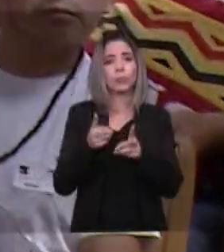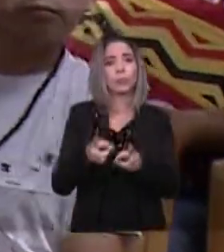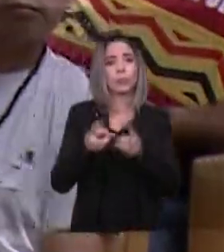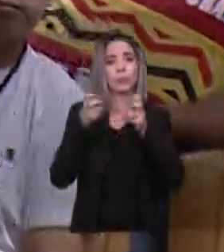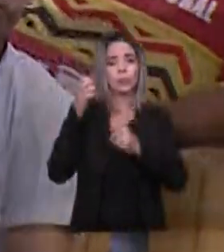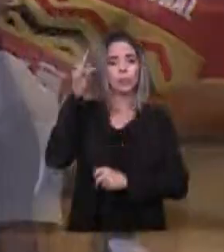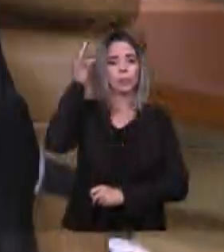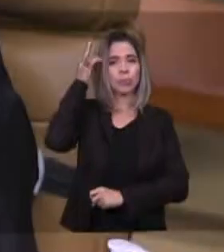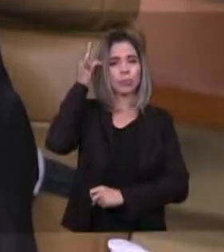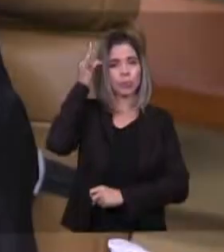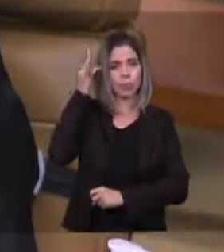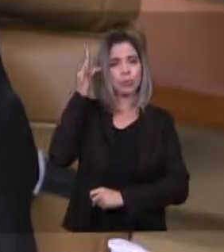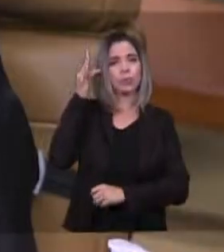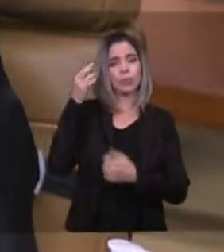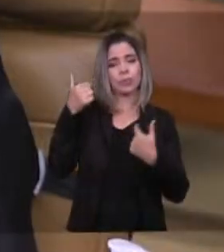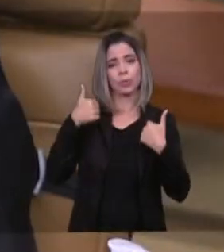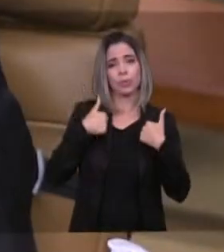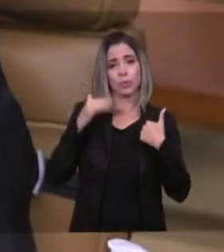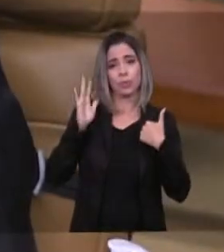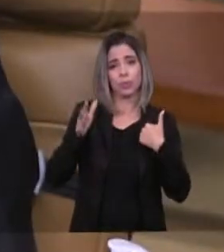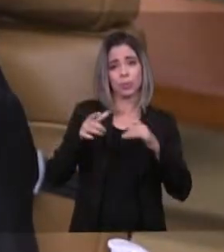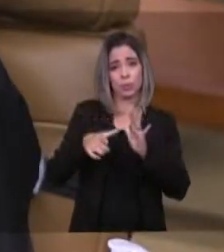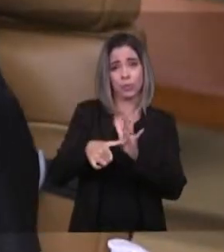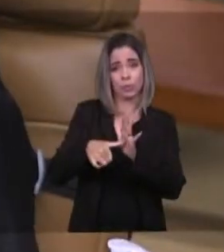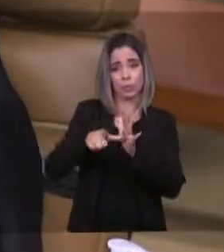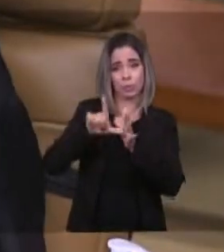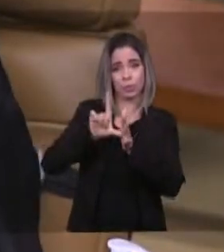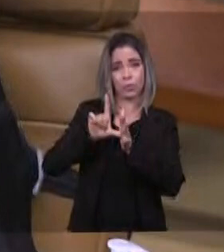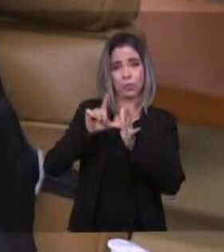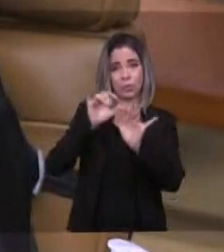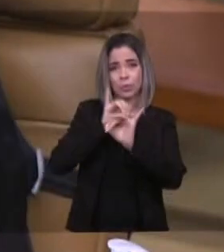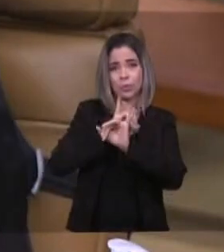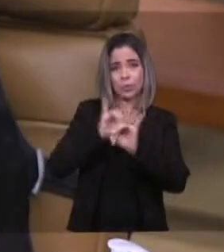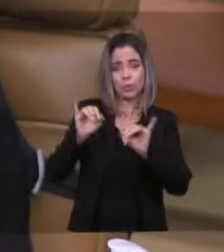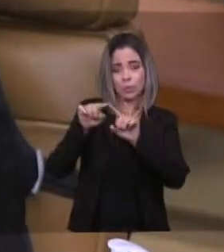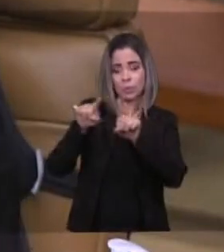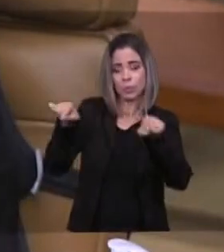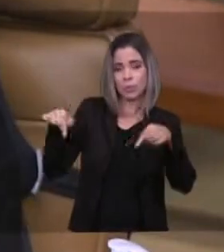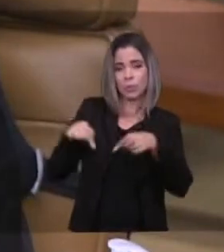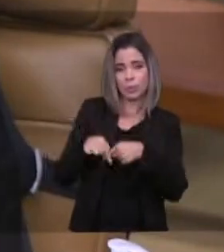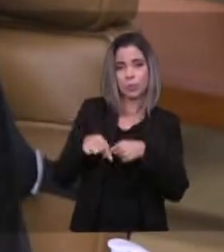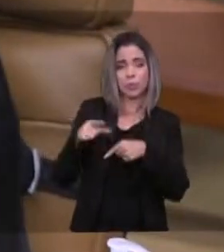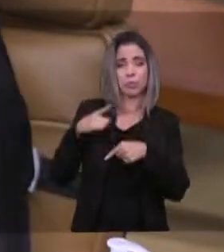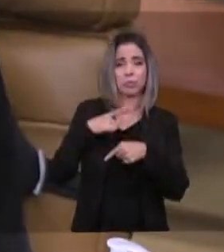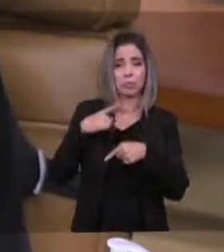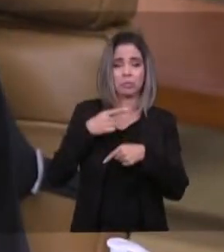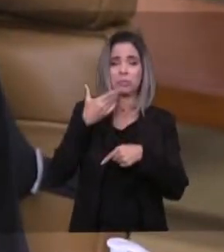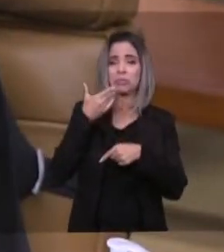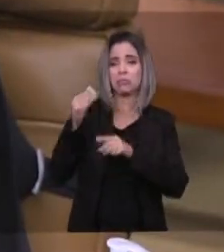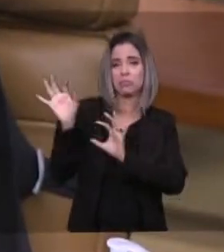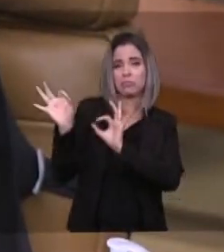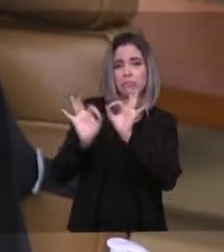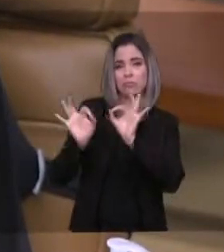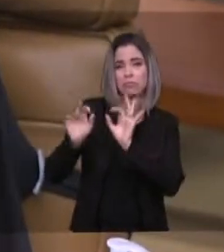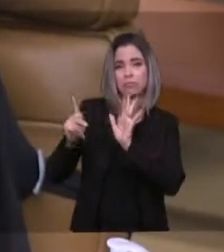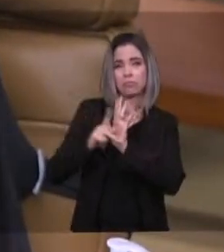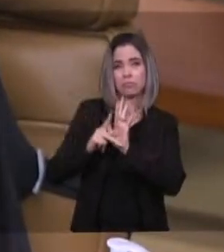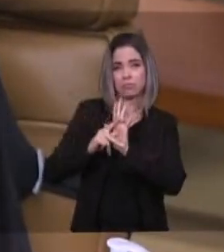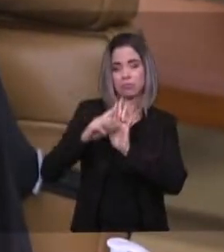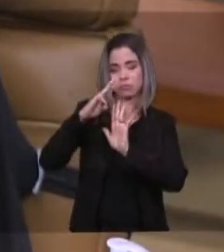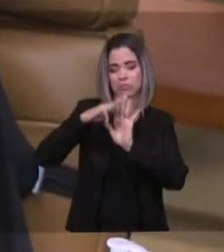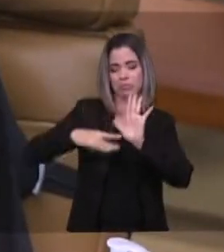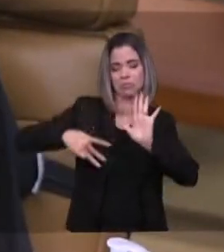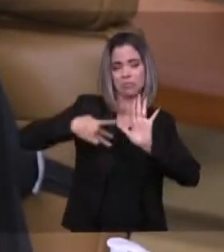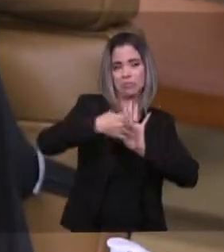tese. Adianto que pedi para o gabinete preparar uma tabela, a gente está na moda tabela hoje, de votação, vamos